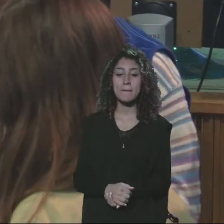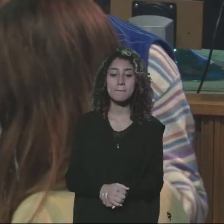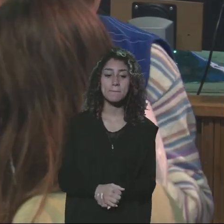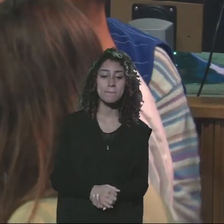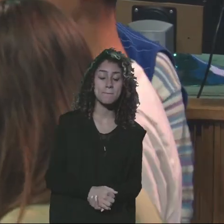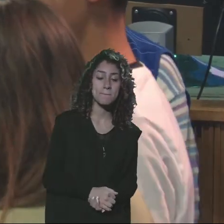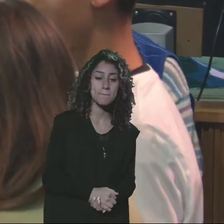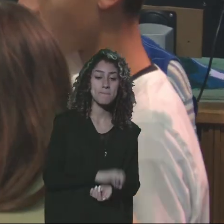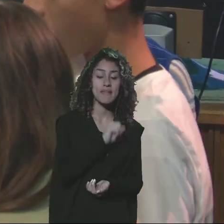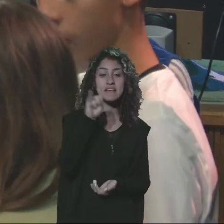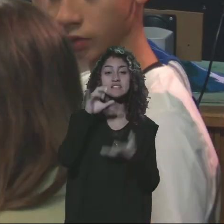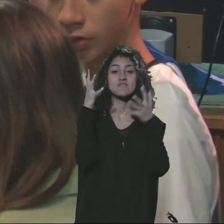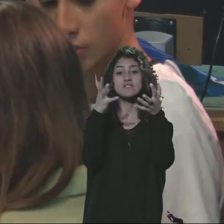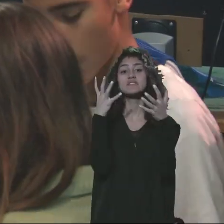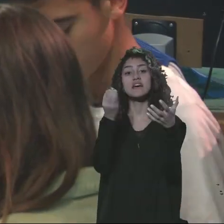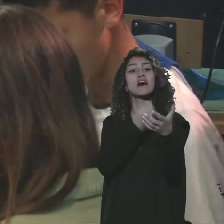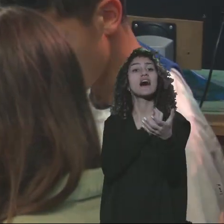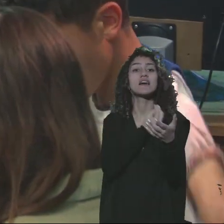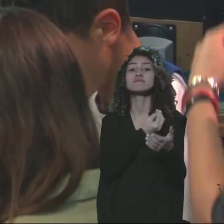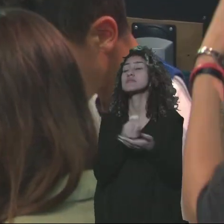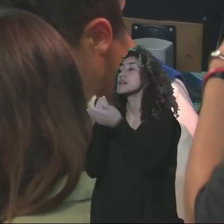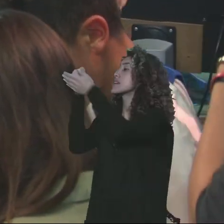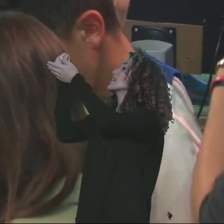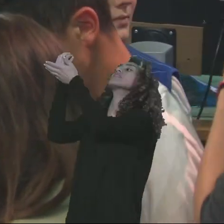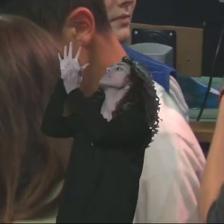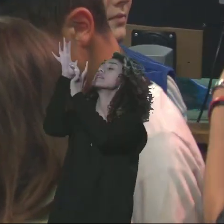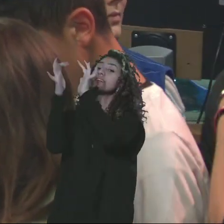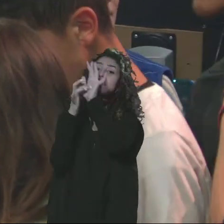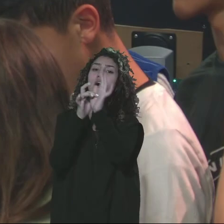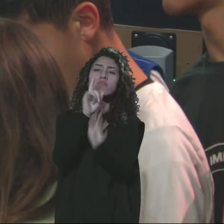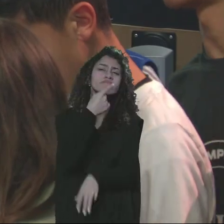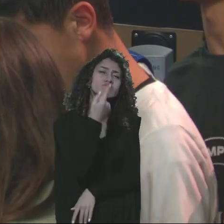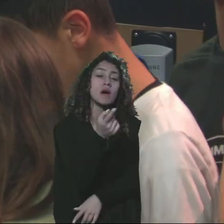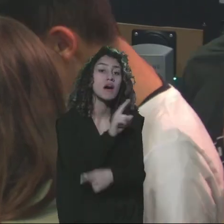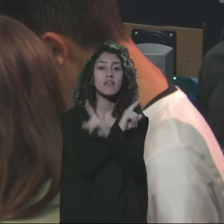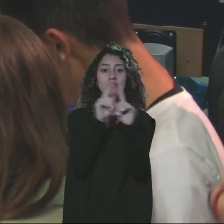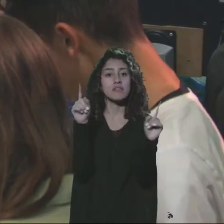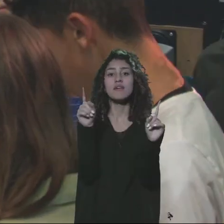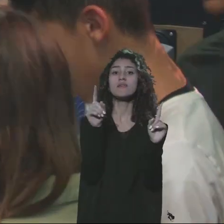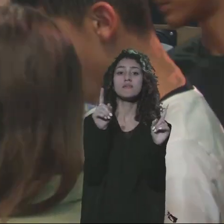Se você quer entregar a sua vida para Jesus, não deixa para depois.